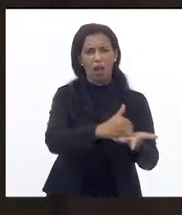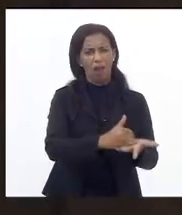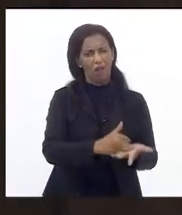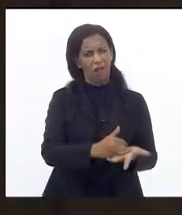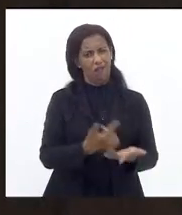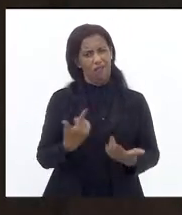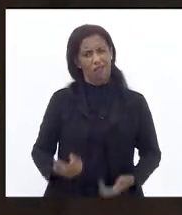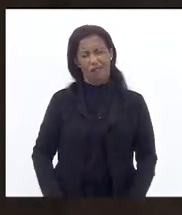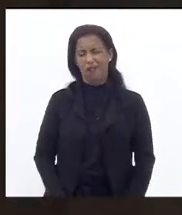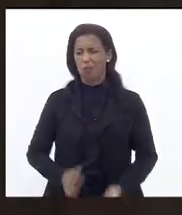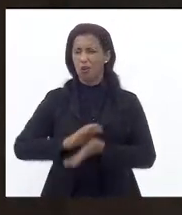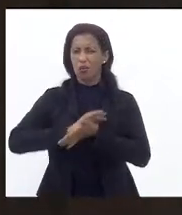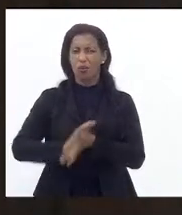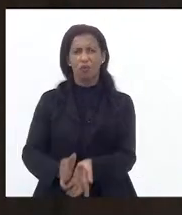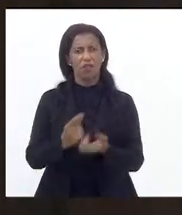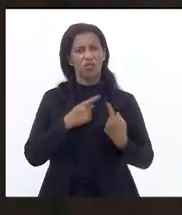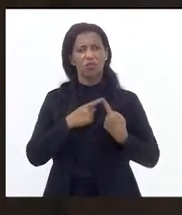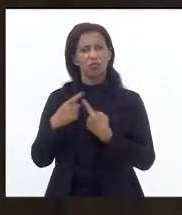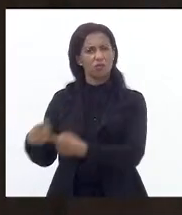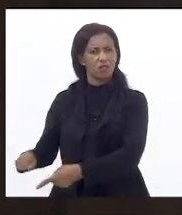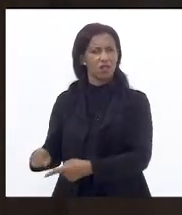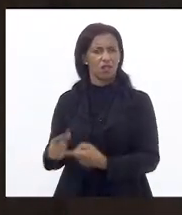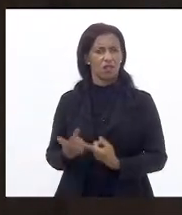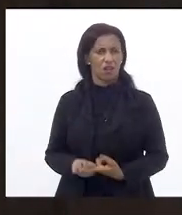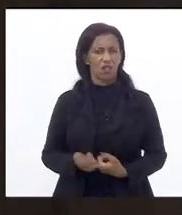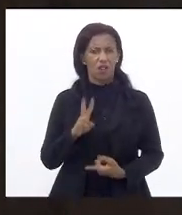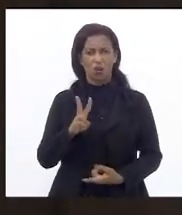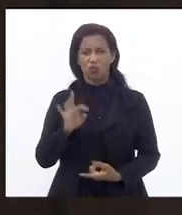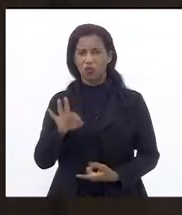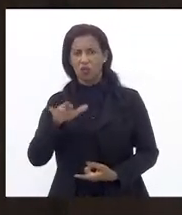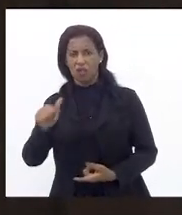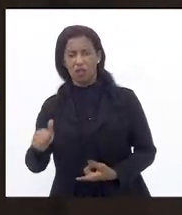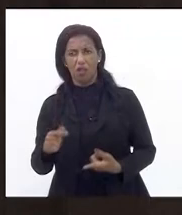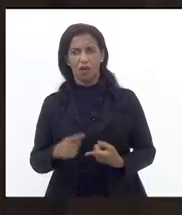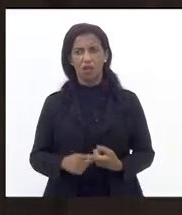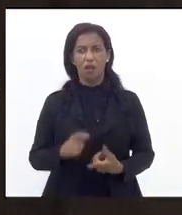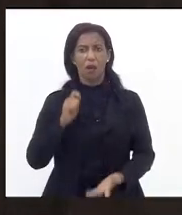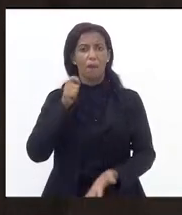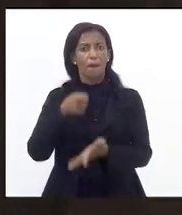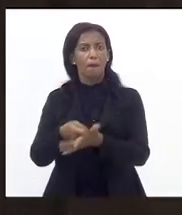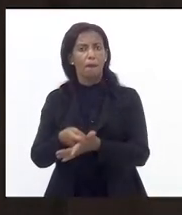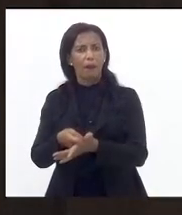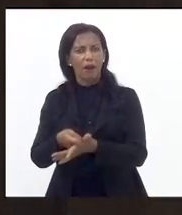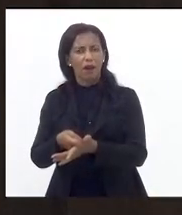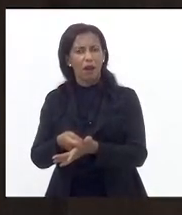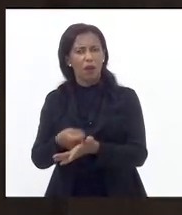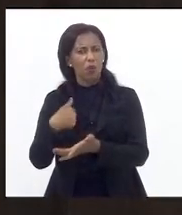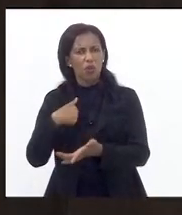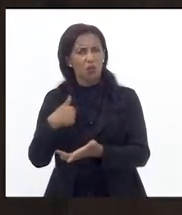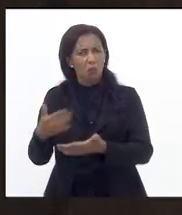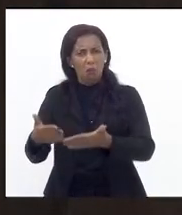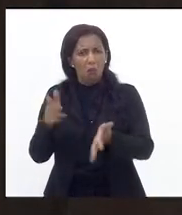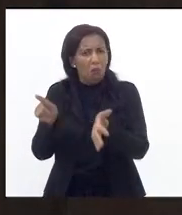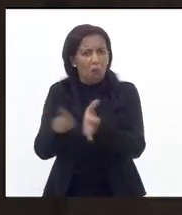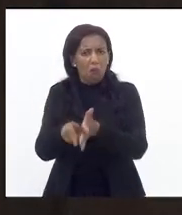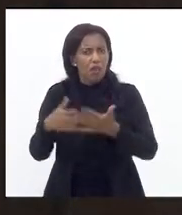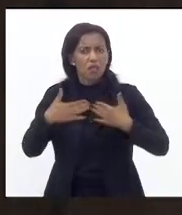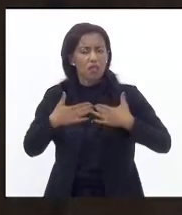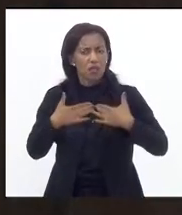o servidor público é uma fonte ao seu veterano a pessoa está Polícia Militar pagar uma conta que não é Nossa